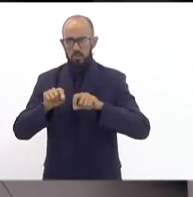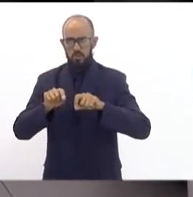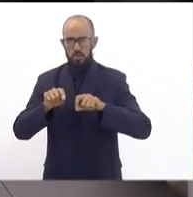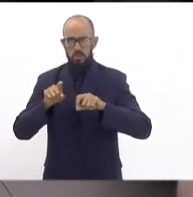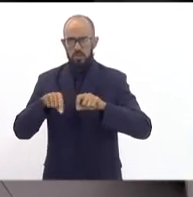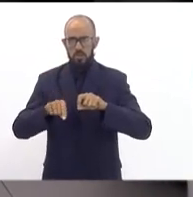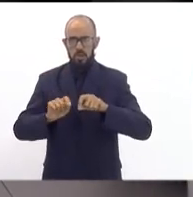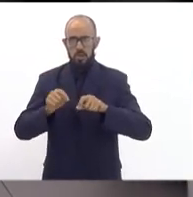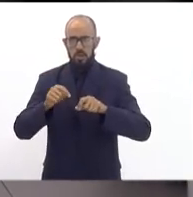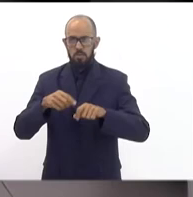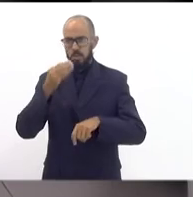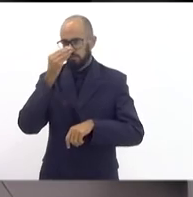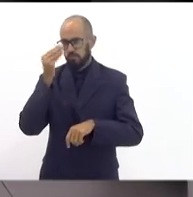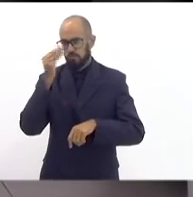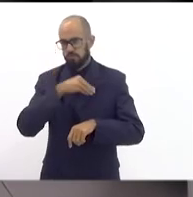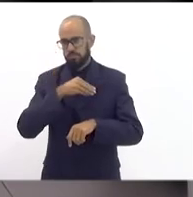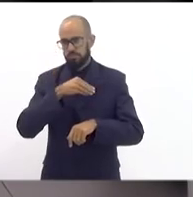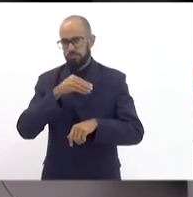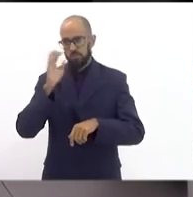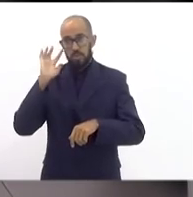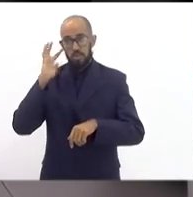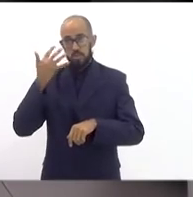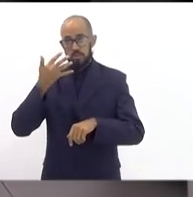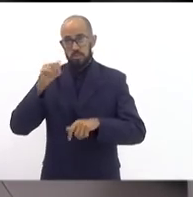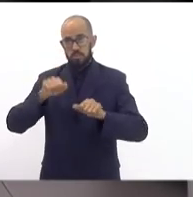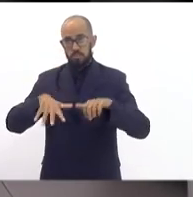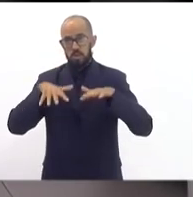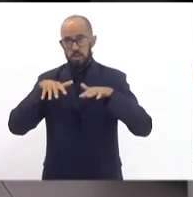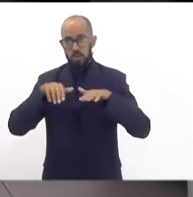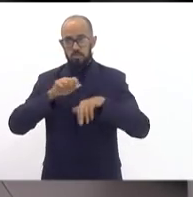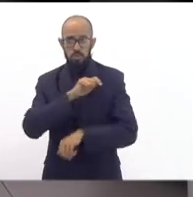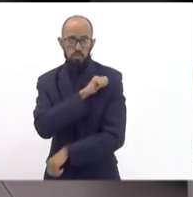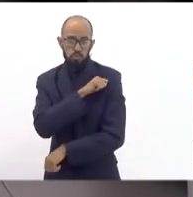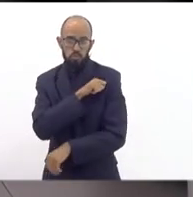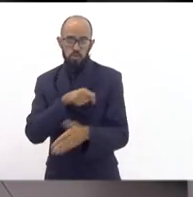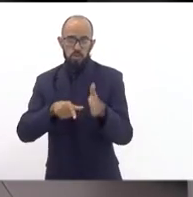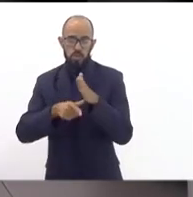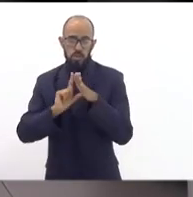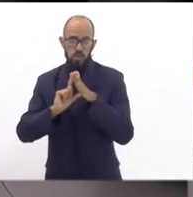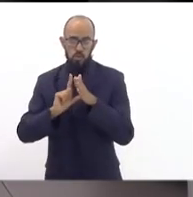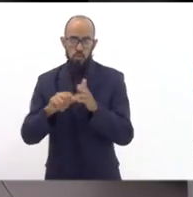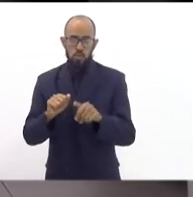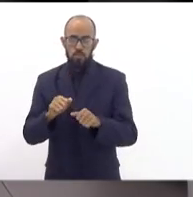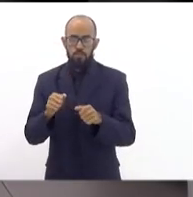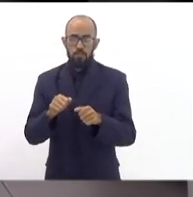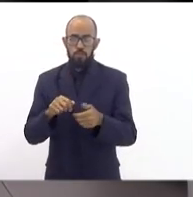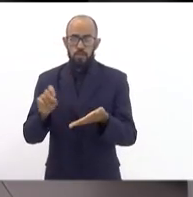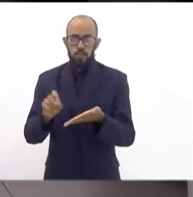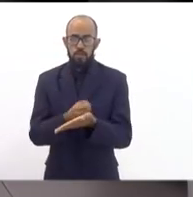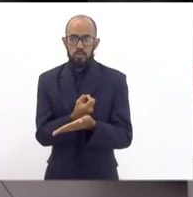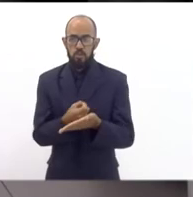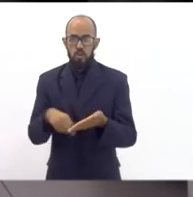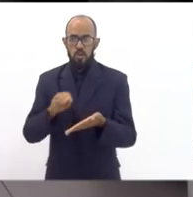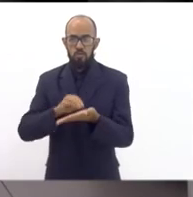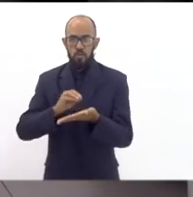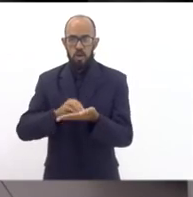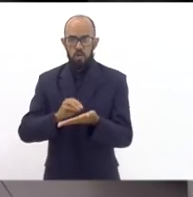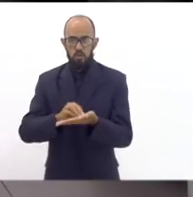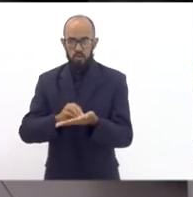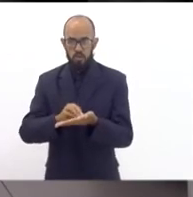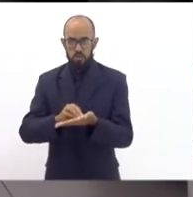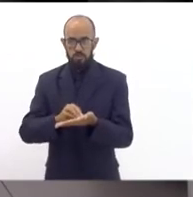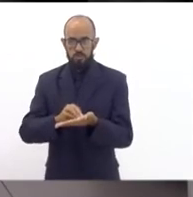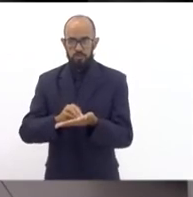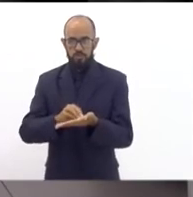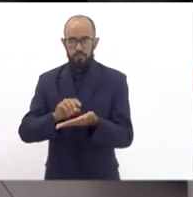um descumprimento de uma decisão plenária numa auditoria anterior. Então, esse achado relacionado à ausência de fiscalização permanente, ele